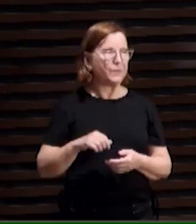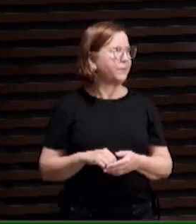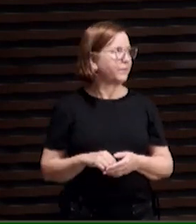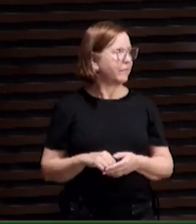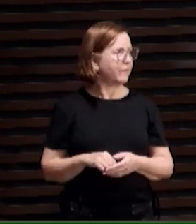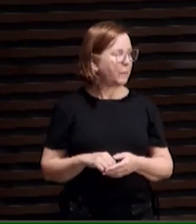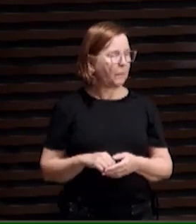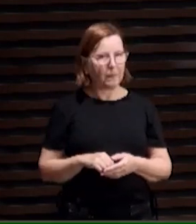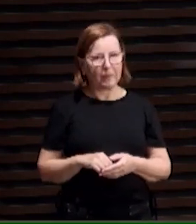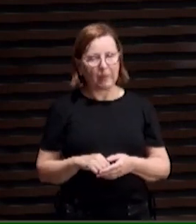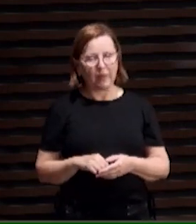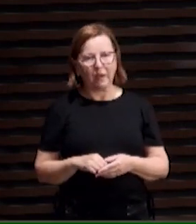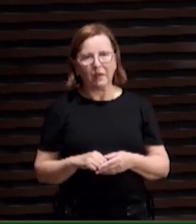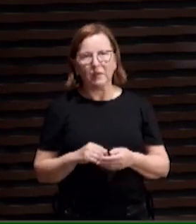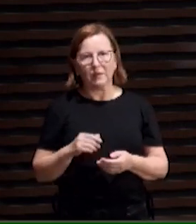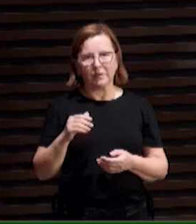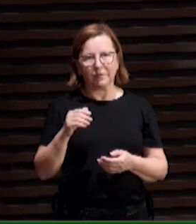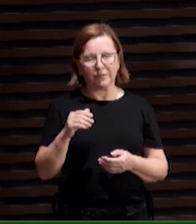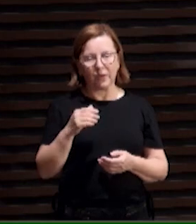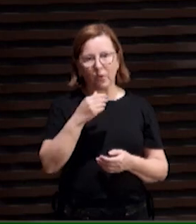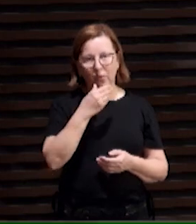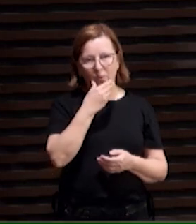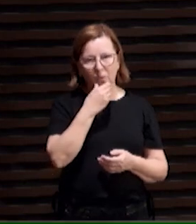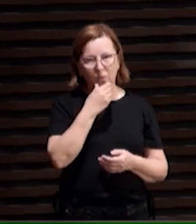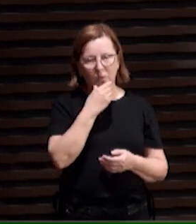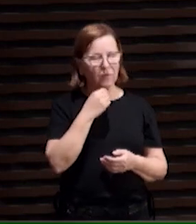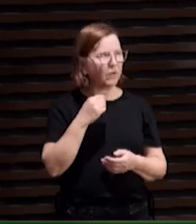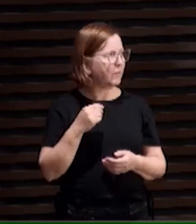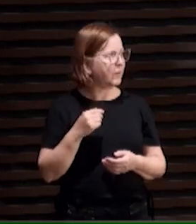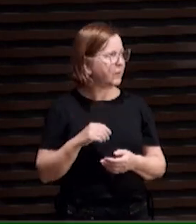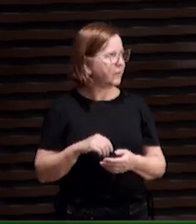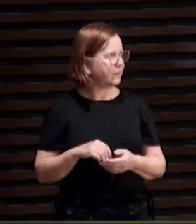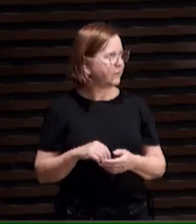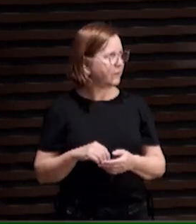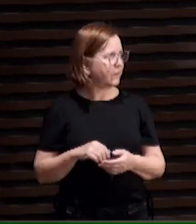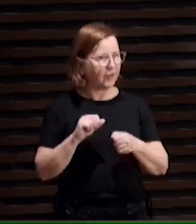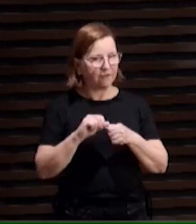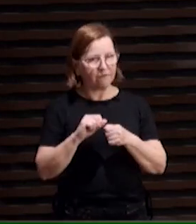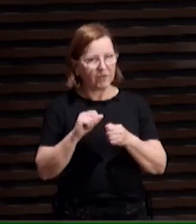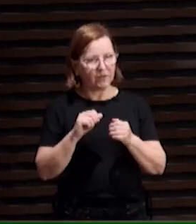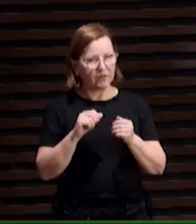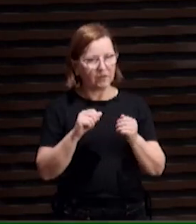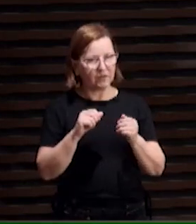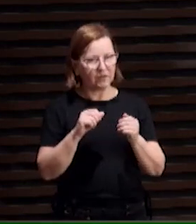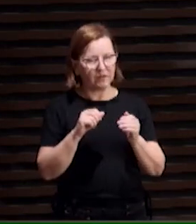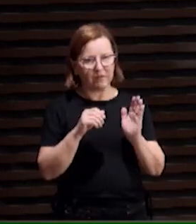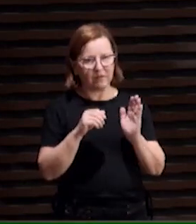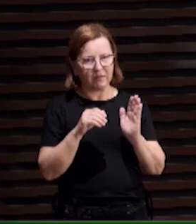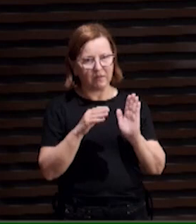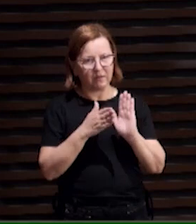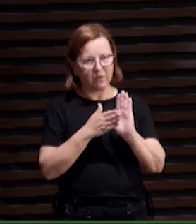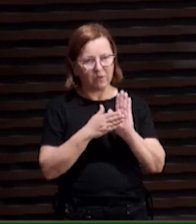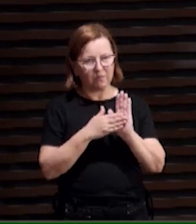Francis Collins, o autor, ou aquele que fez o projeto, que desenvolveu o projeto